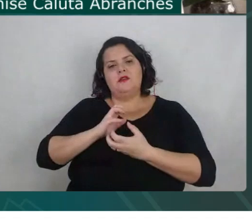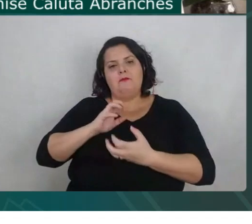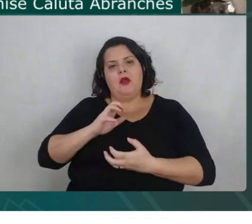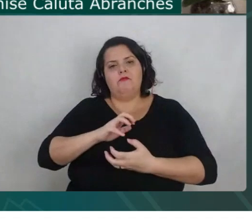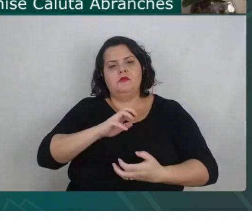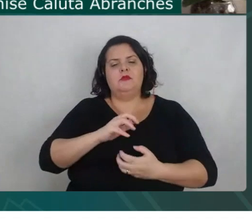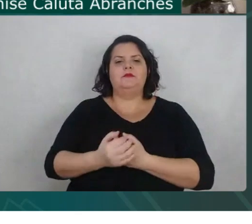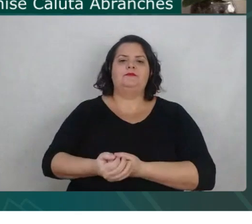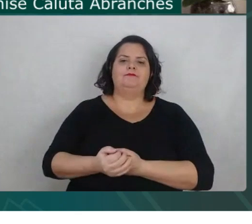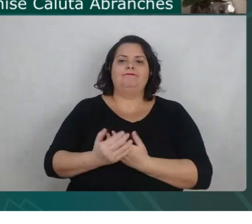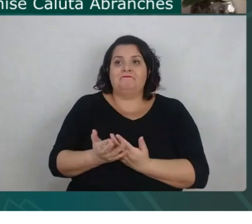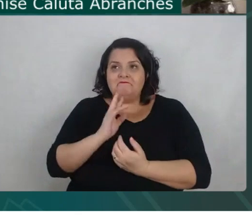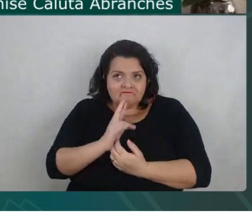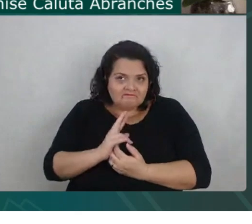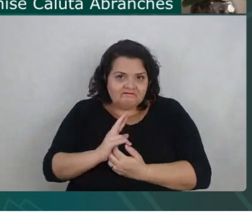Respondi?